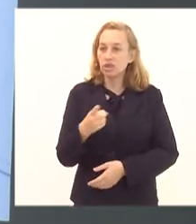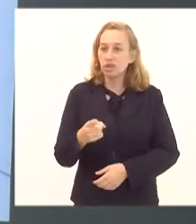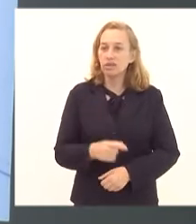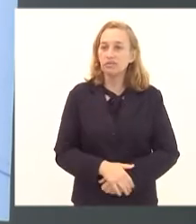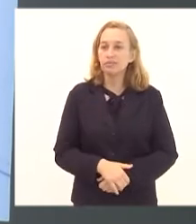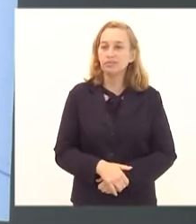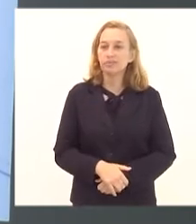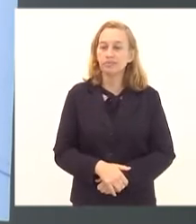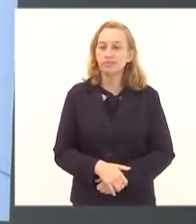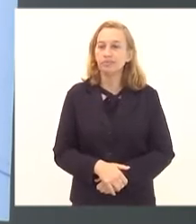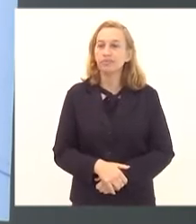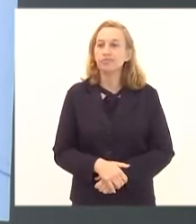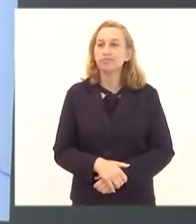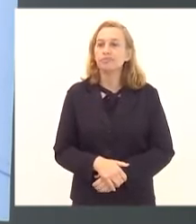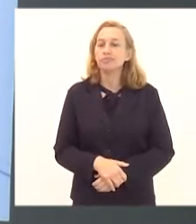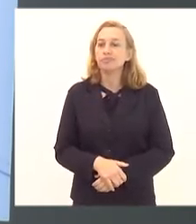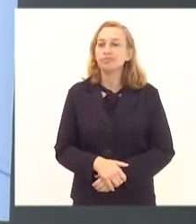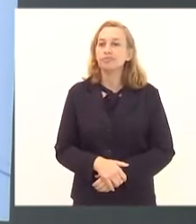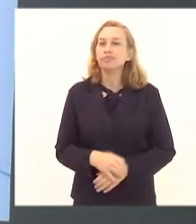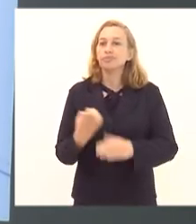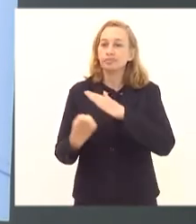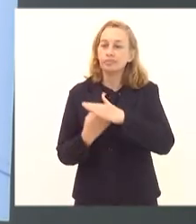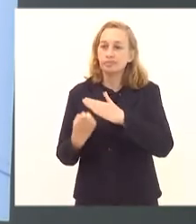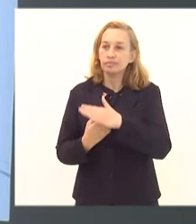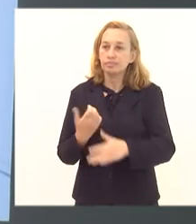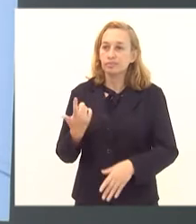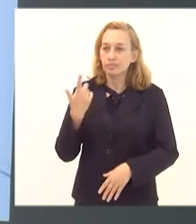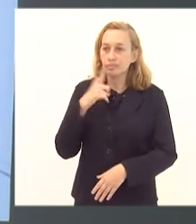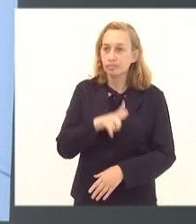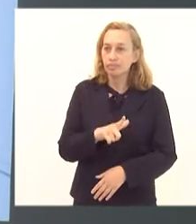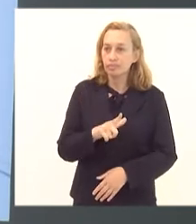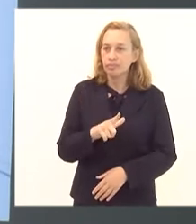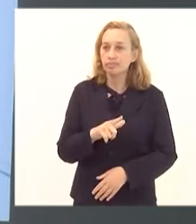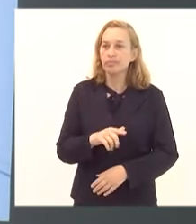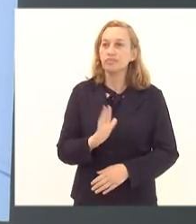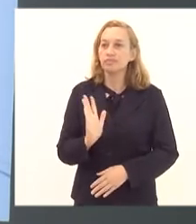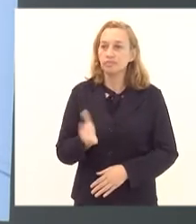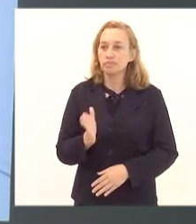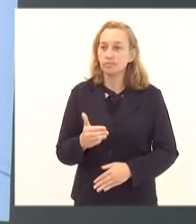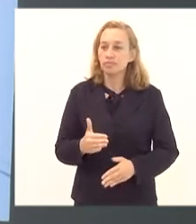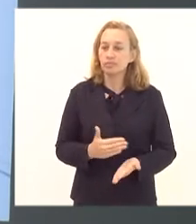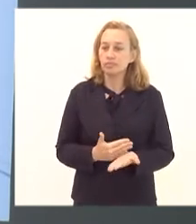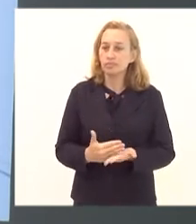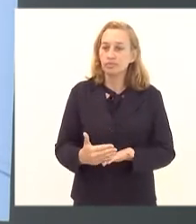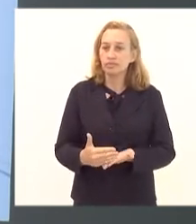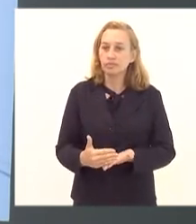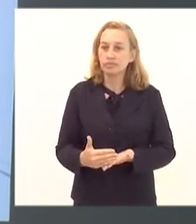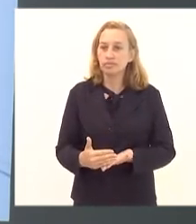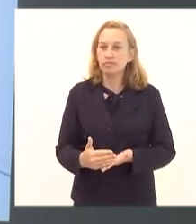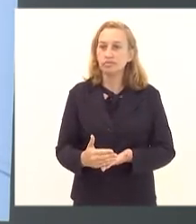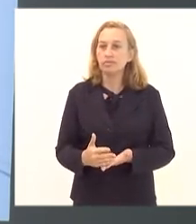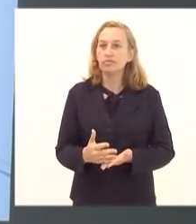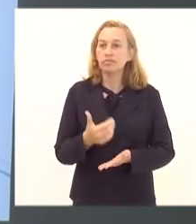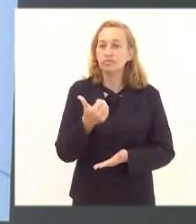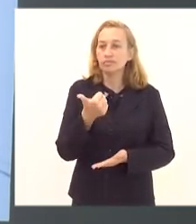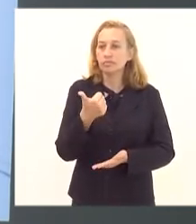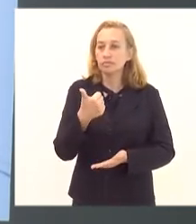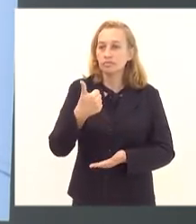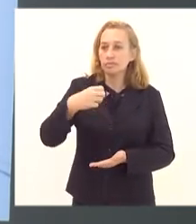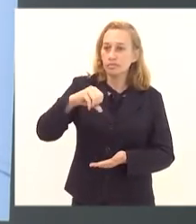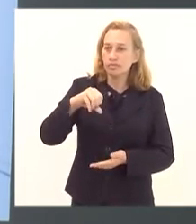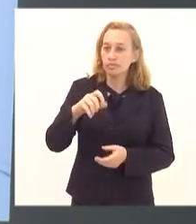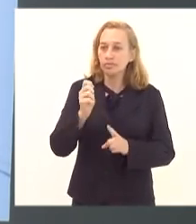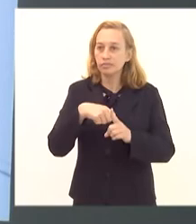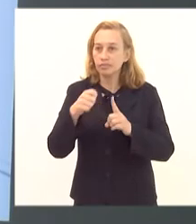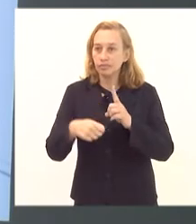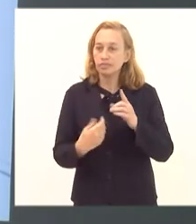concorrência, número do processo, a empresa ganhadora é a Hidra. Já está em execução, o prazo de execução 19 meses, vai até